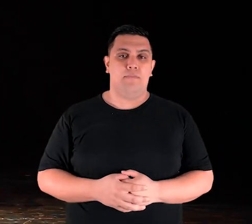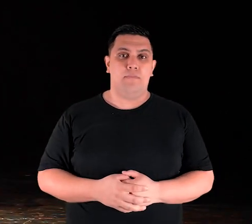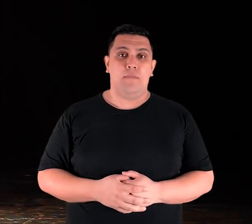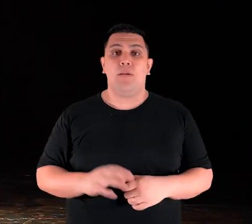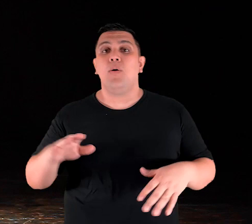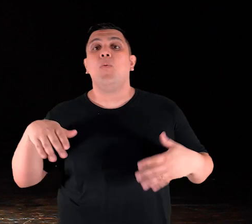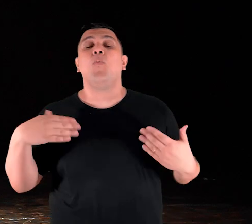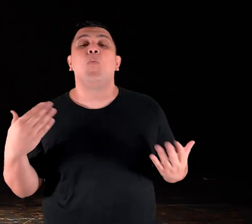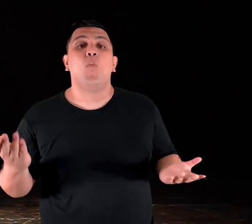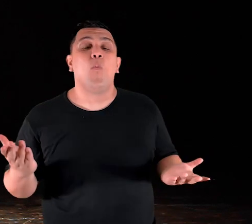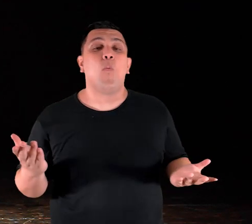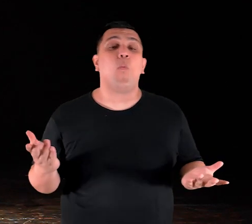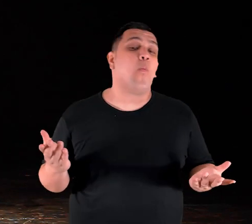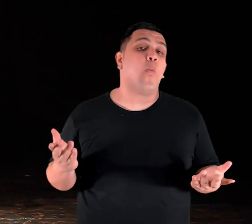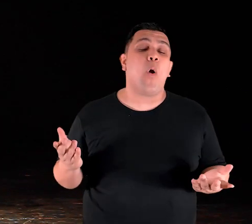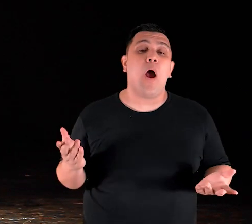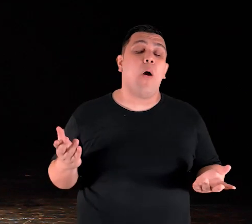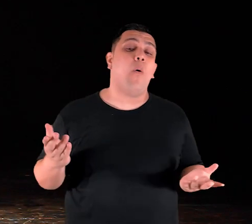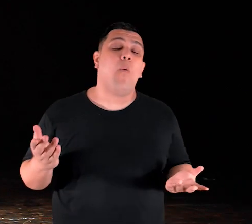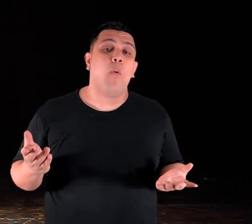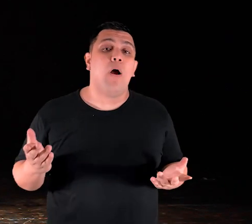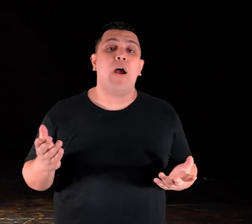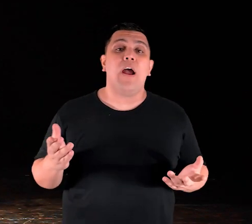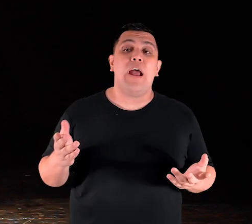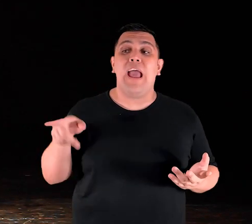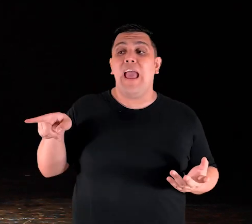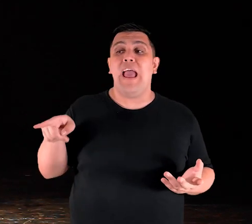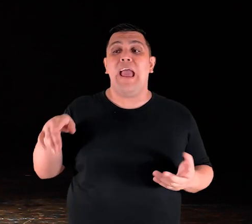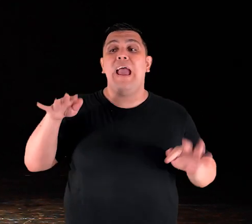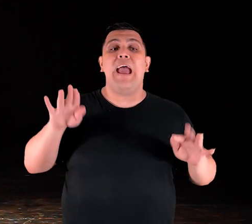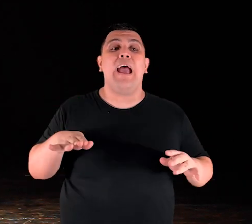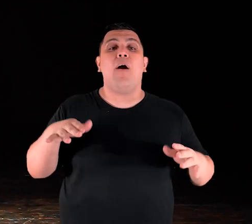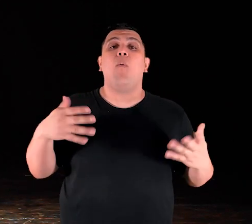qual foi o algoz final.